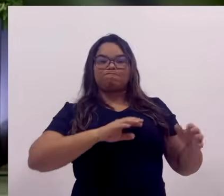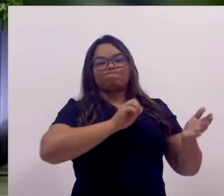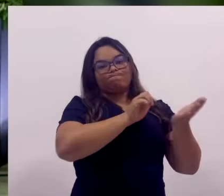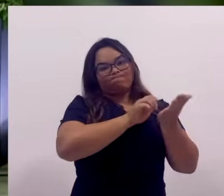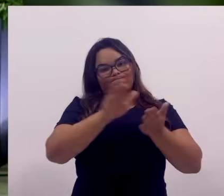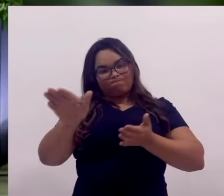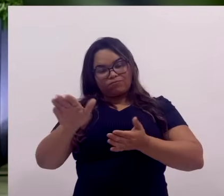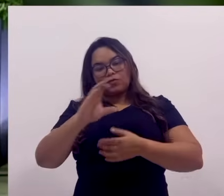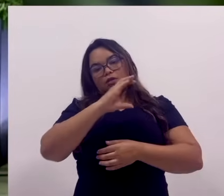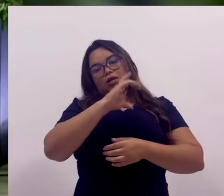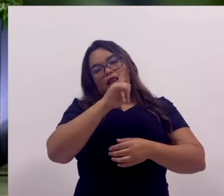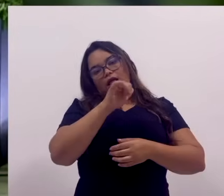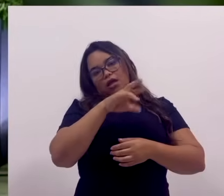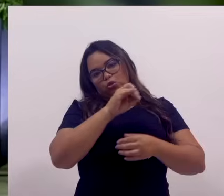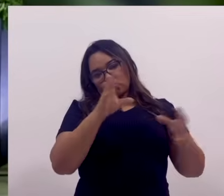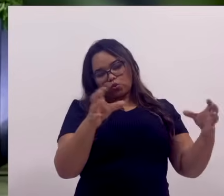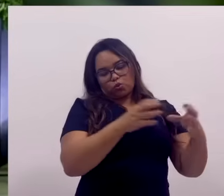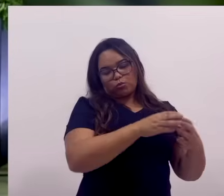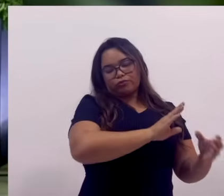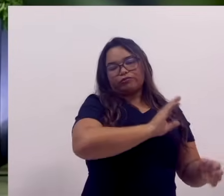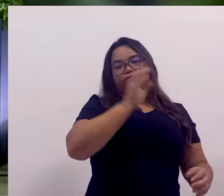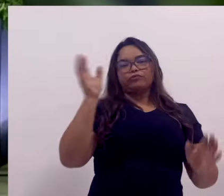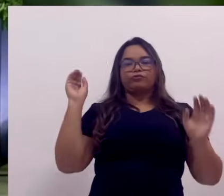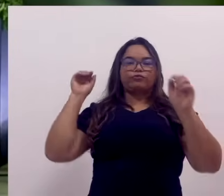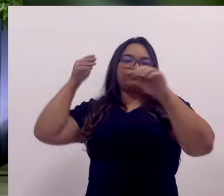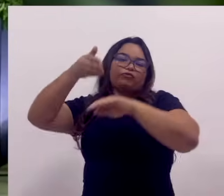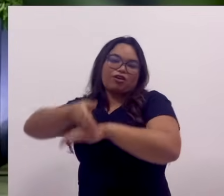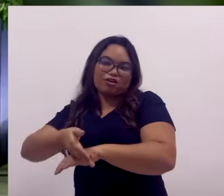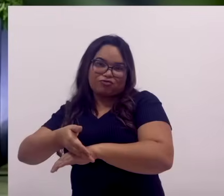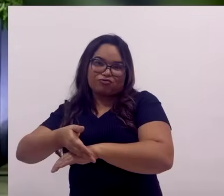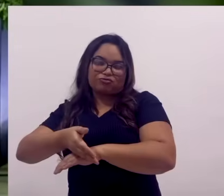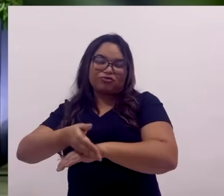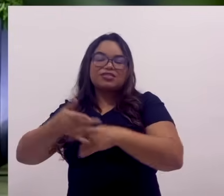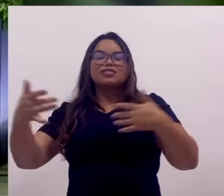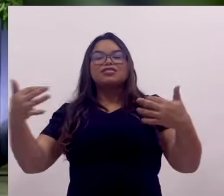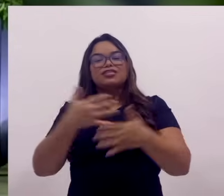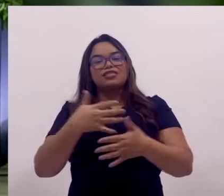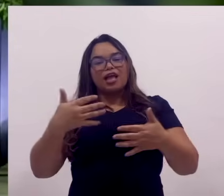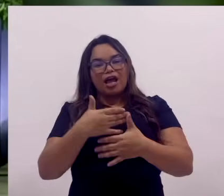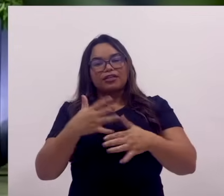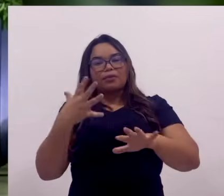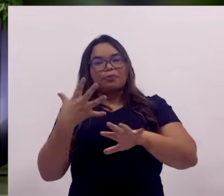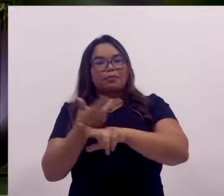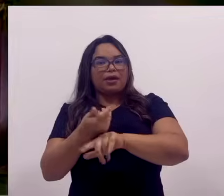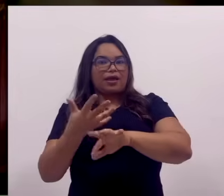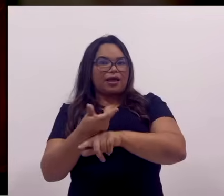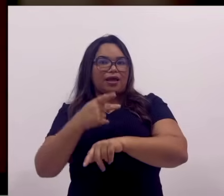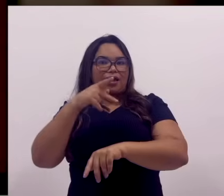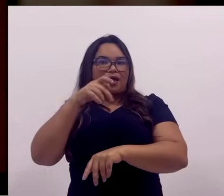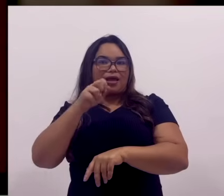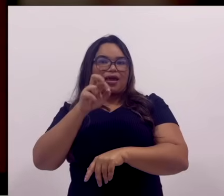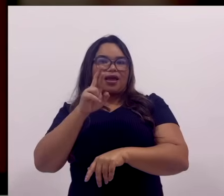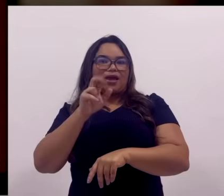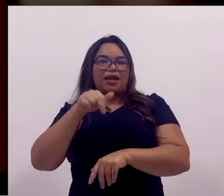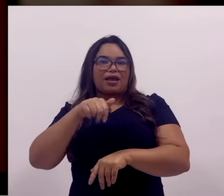Assim que aqui estava o clero babilônico oficial, com suas antigas raízes. Interessante.